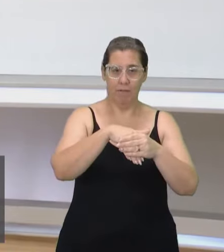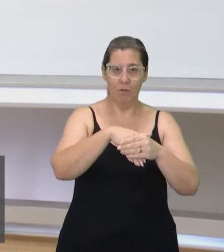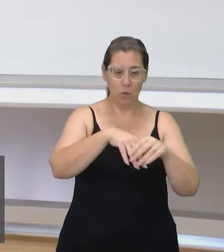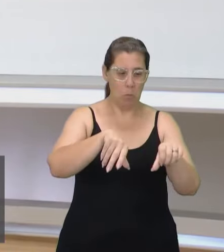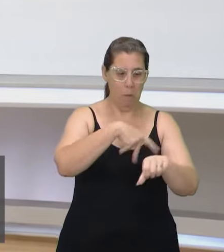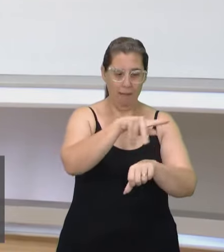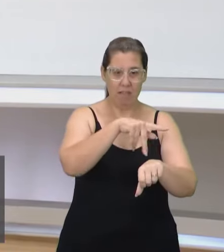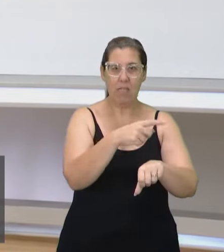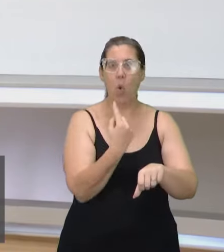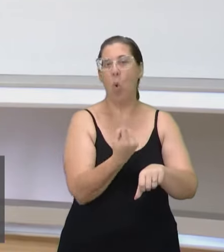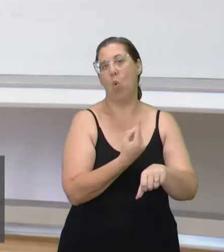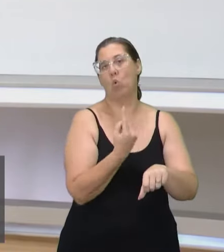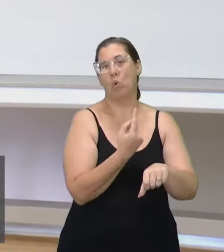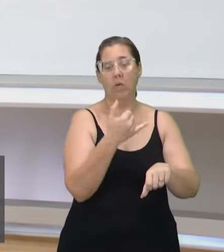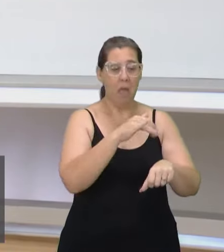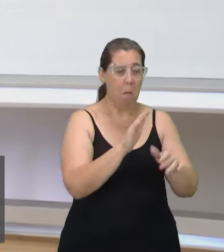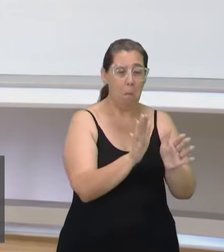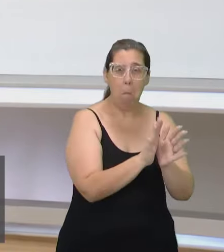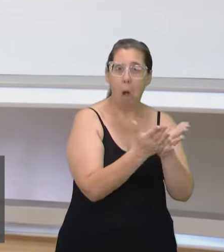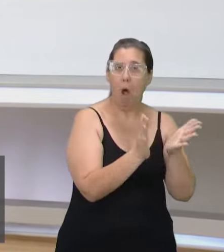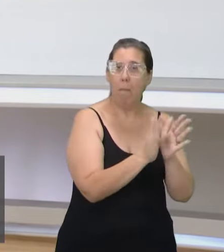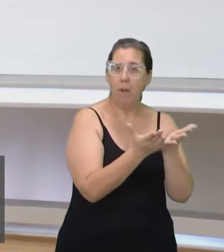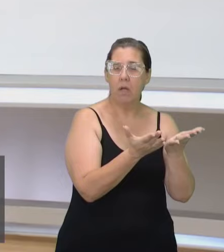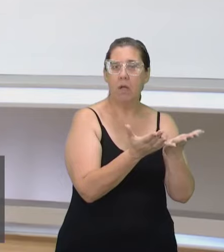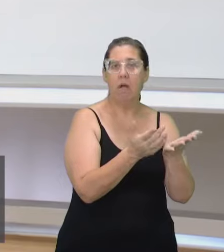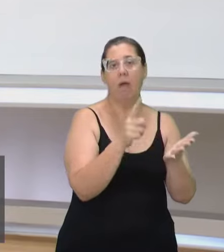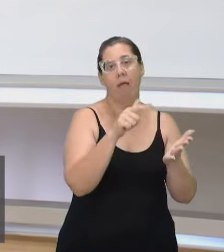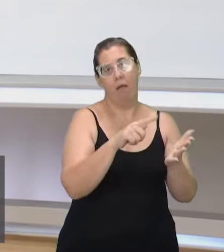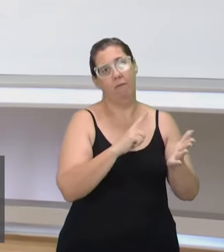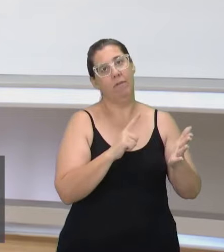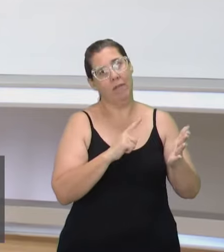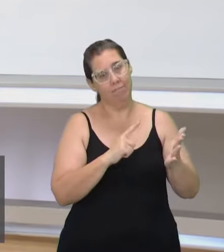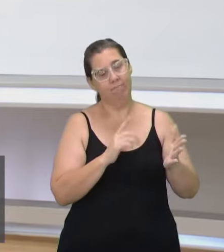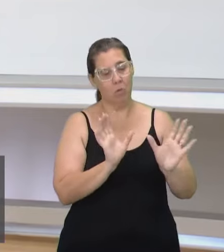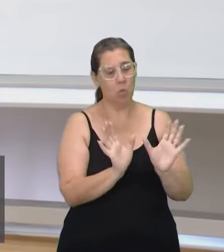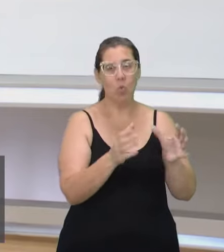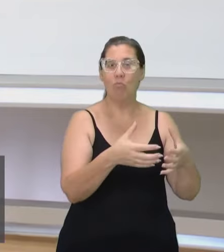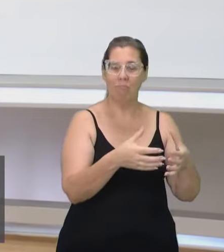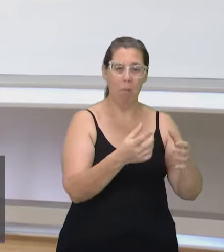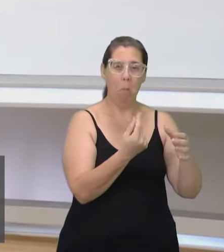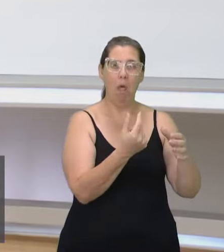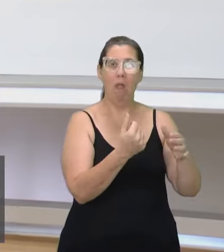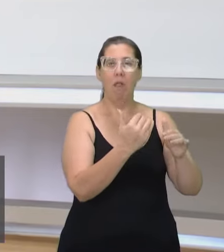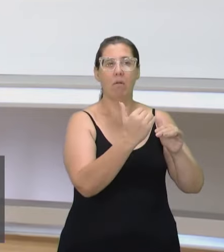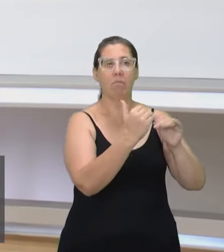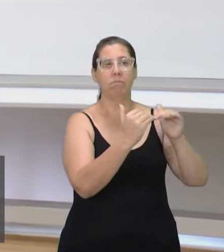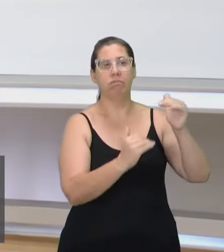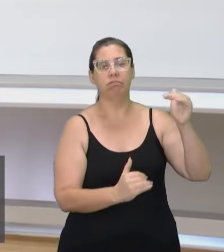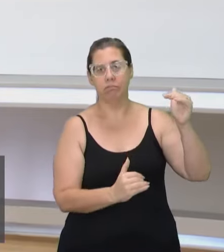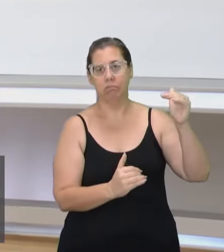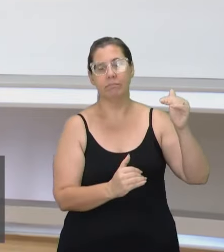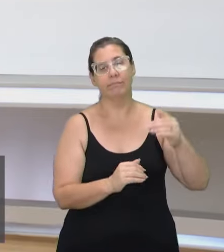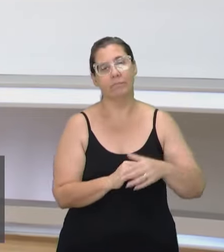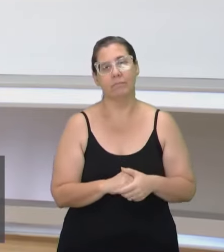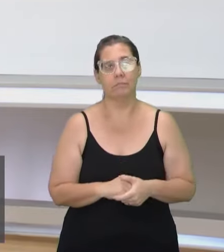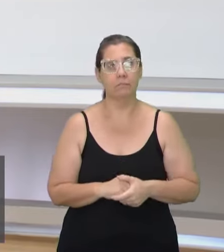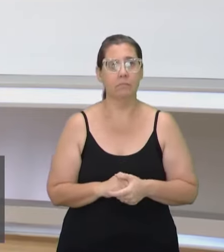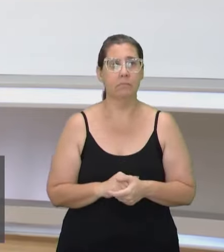país, né, quanto mais pobre o país, há uma tendência de haver maior concentração de renda, maior desigualdade social,